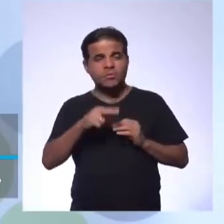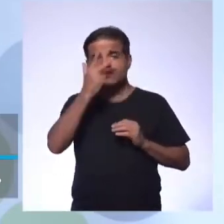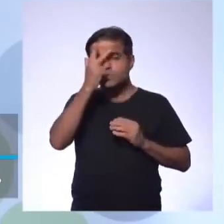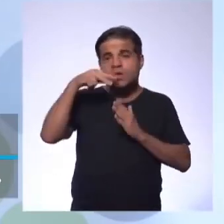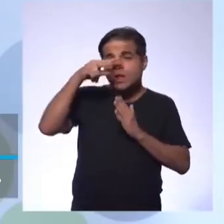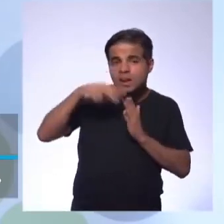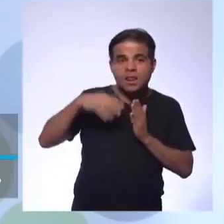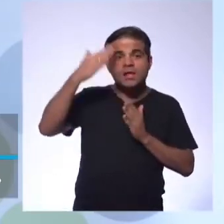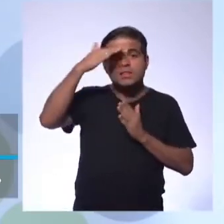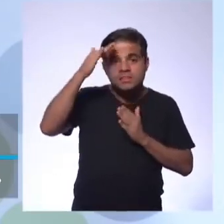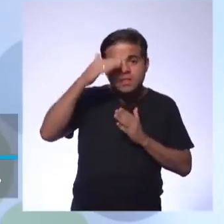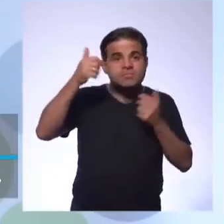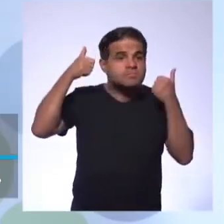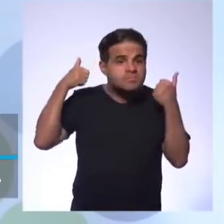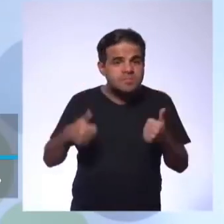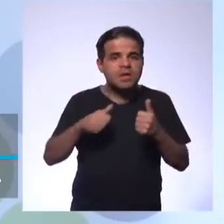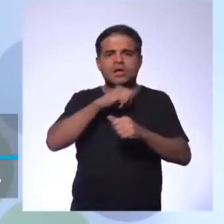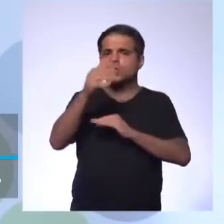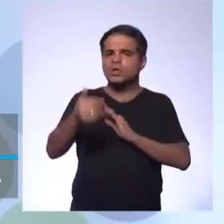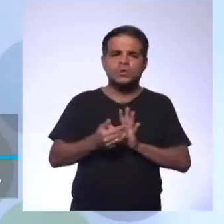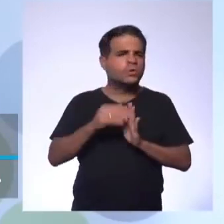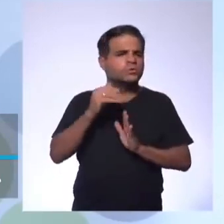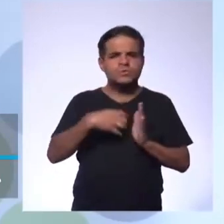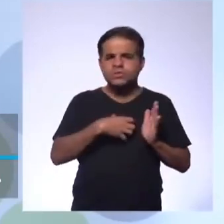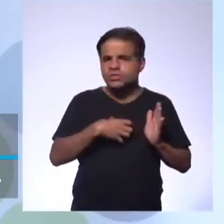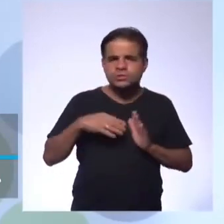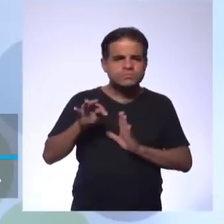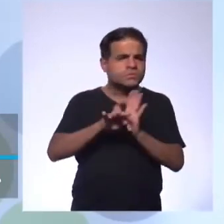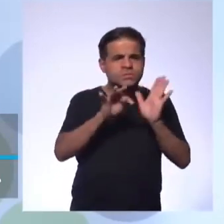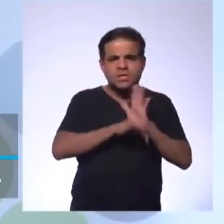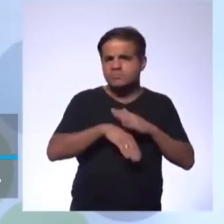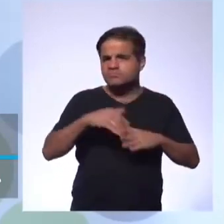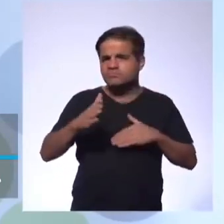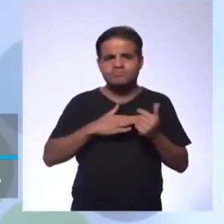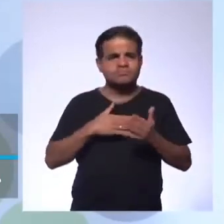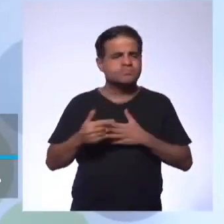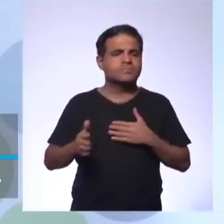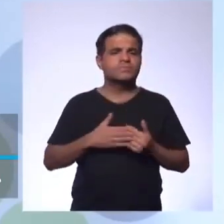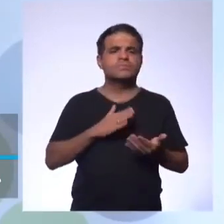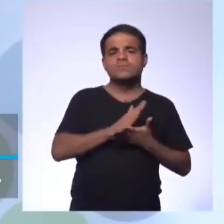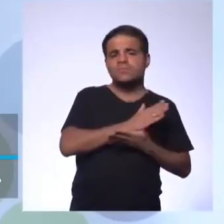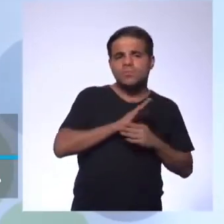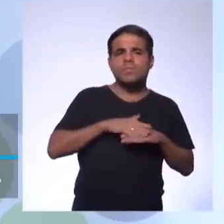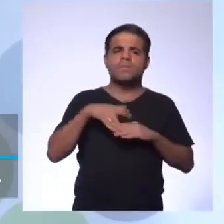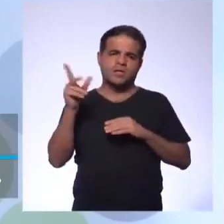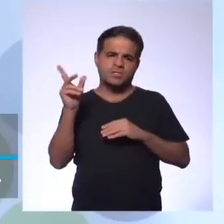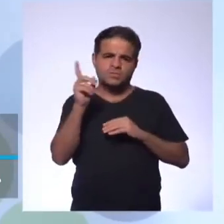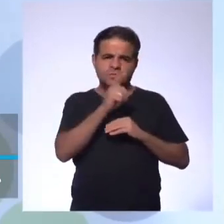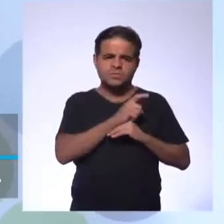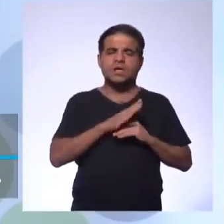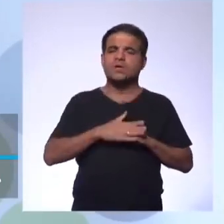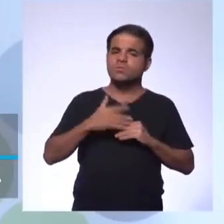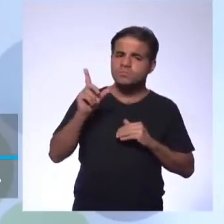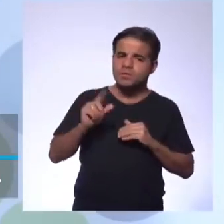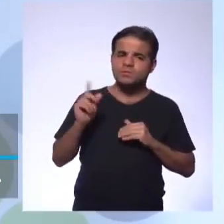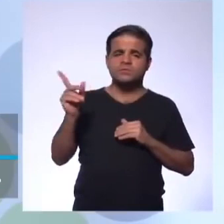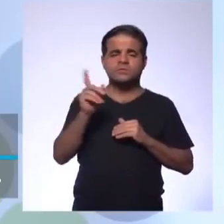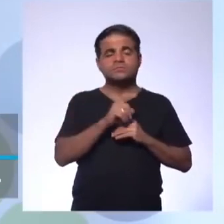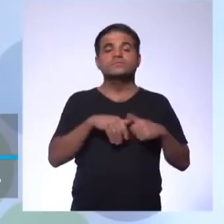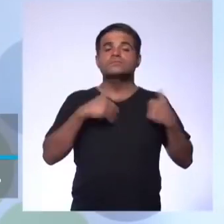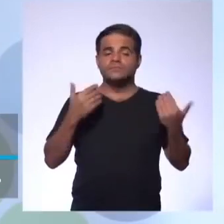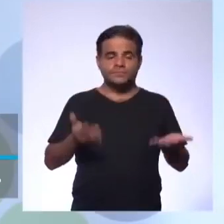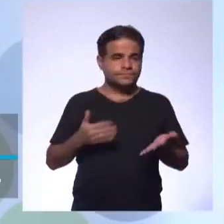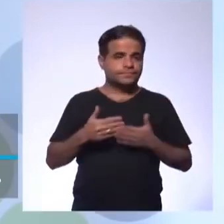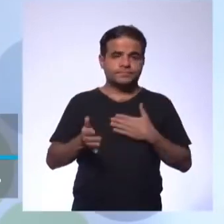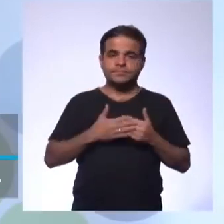lê e entende perfeitamente todos os tipos de textos, todos os gêneros textuais. Alguns com um pouquinho mais de dificuldade, outros com menos dificuldade.